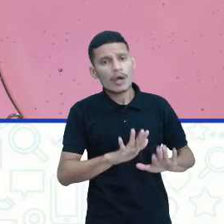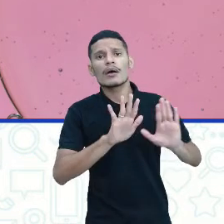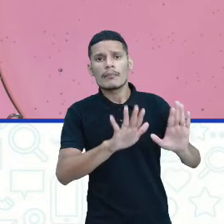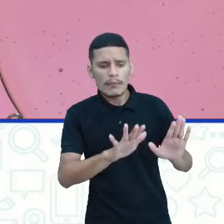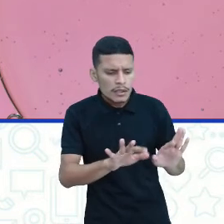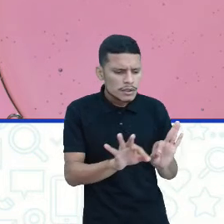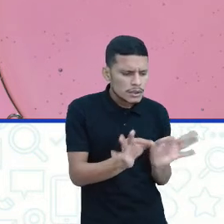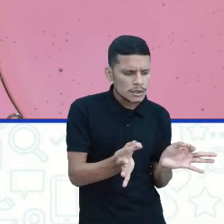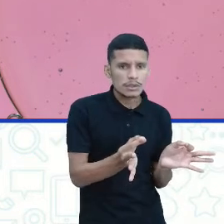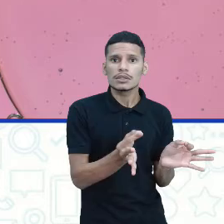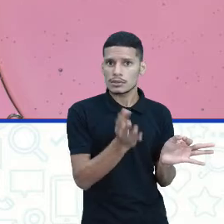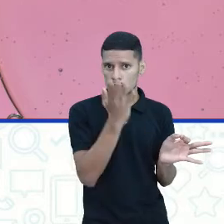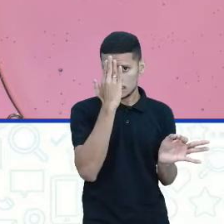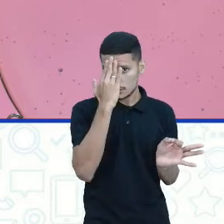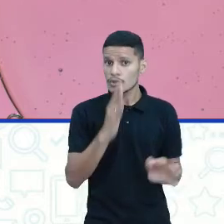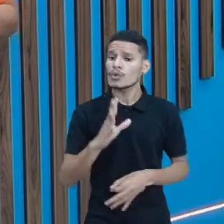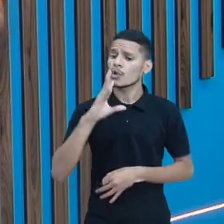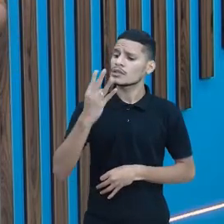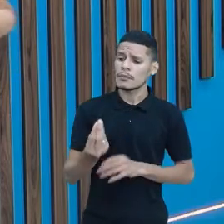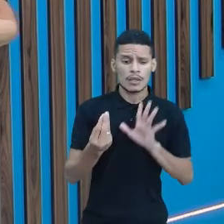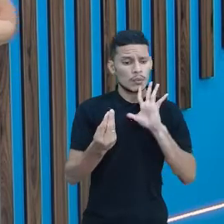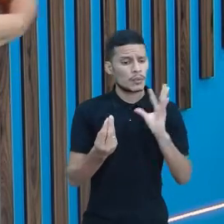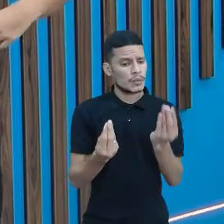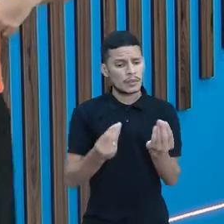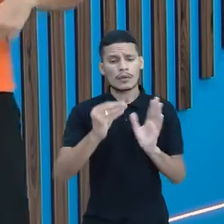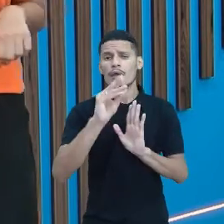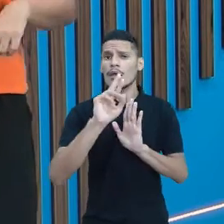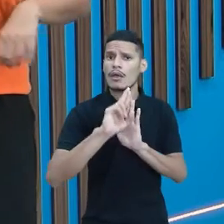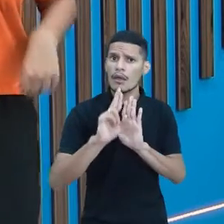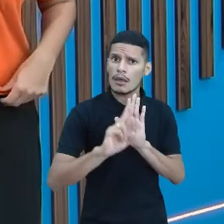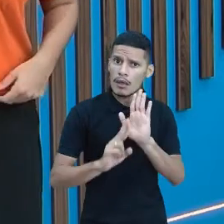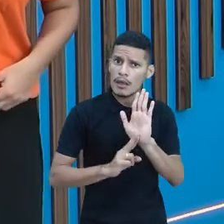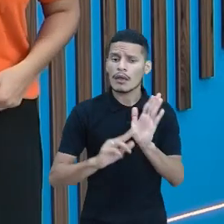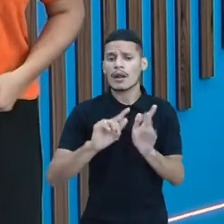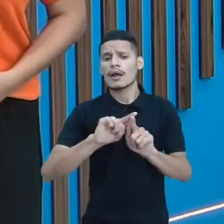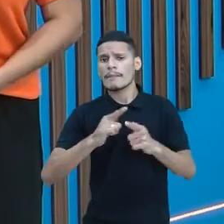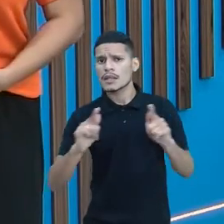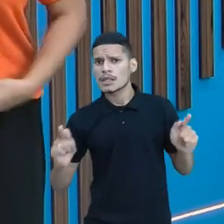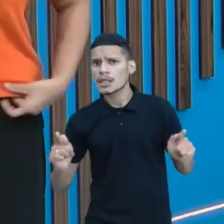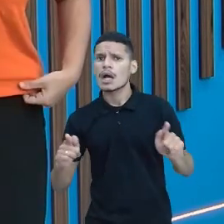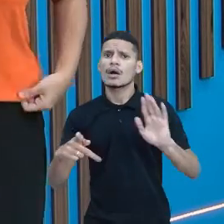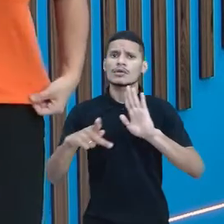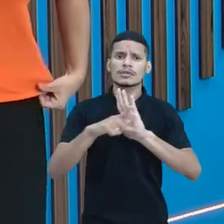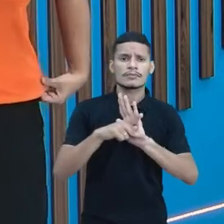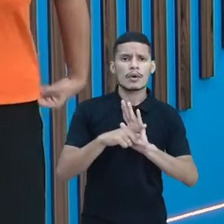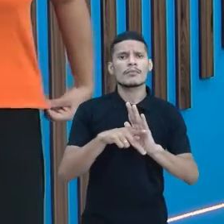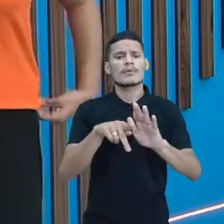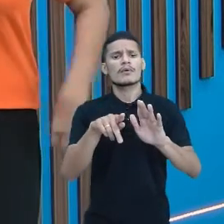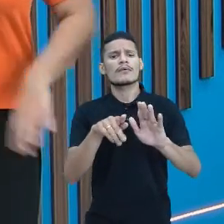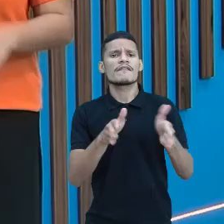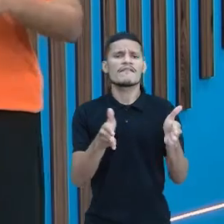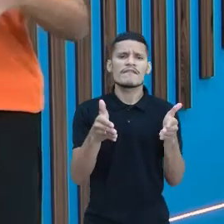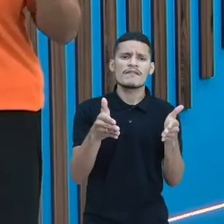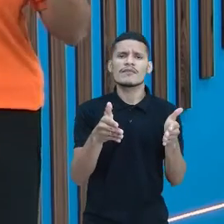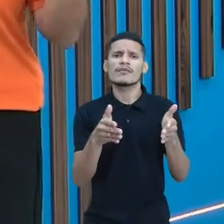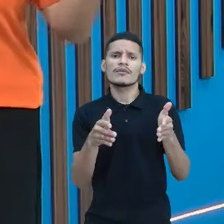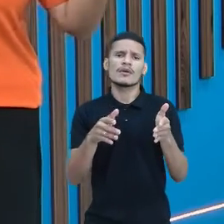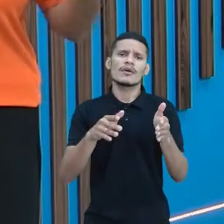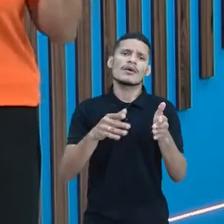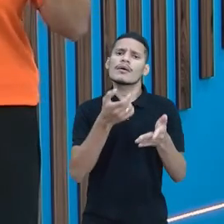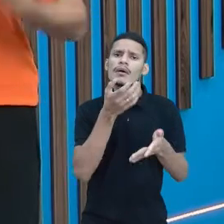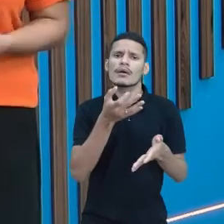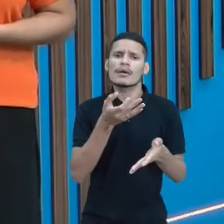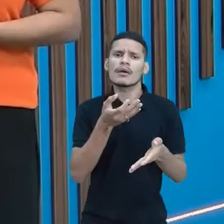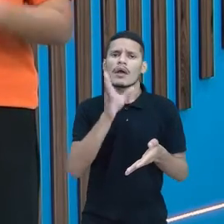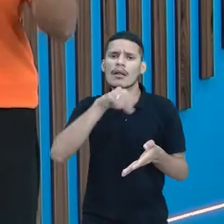conhecimento gramatical, de regra, de forma, de conjugação, tudo isso, vocês